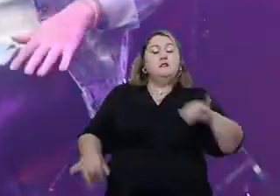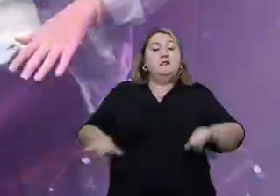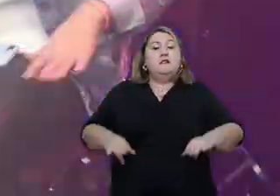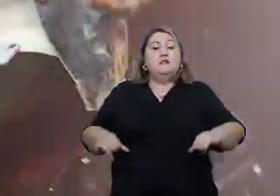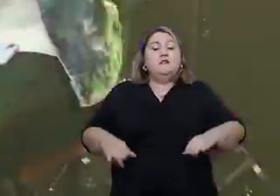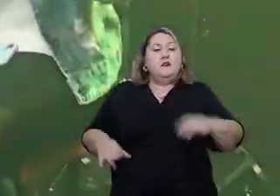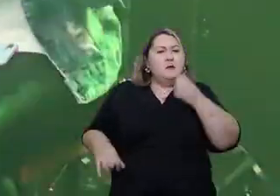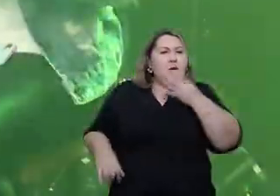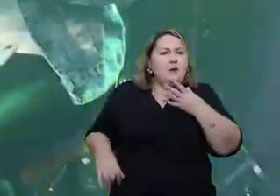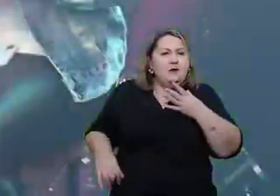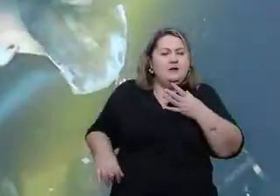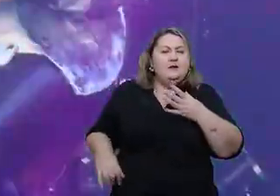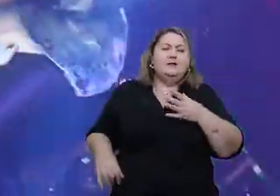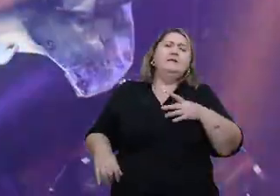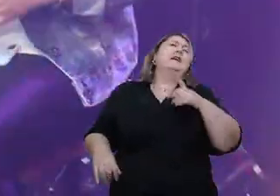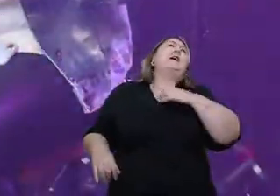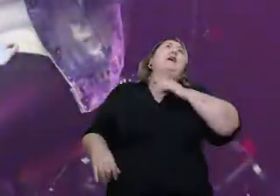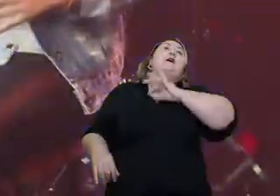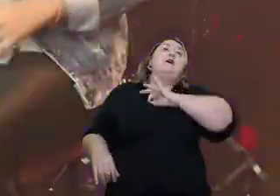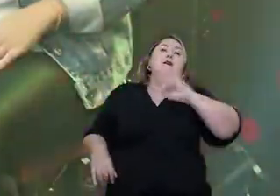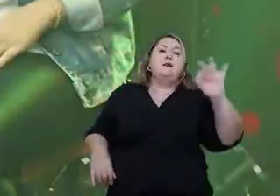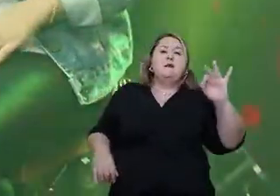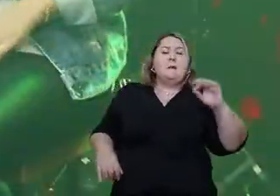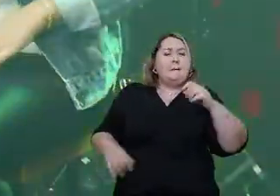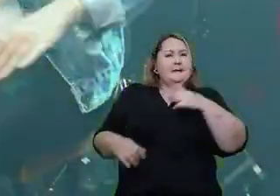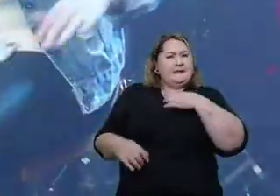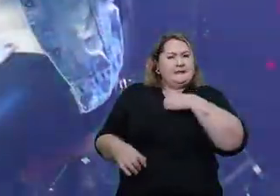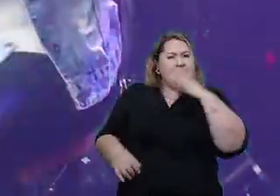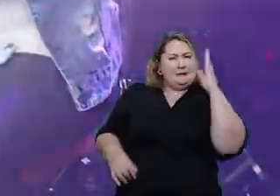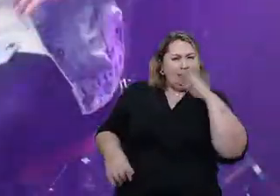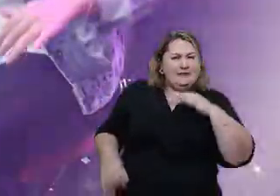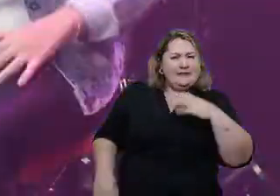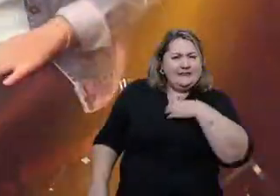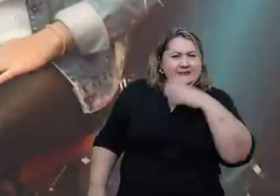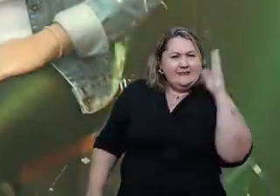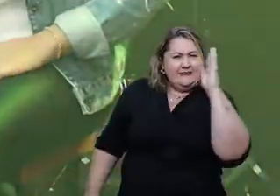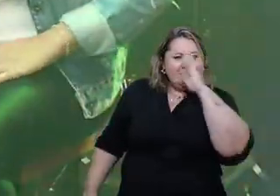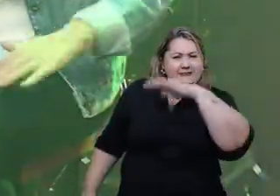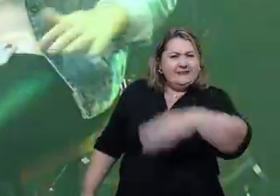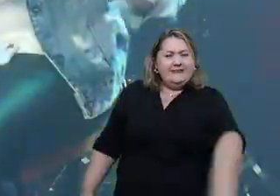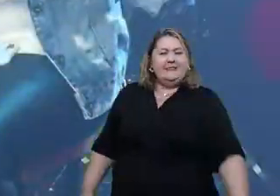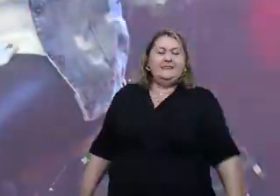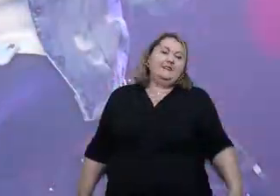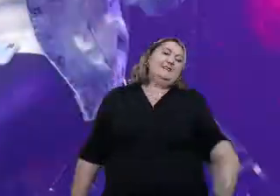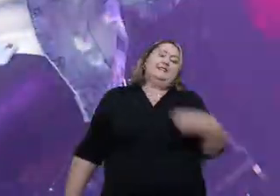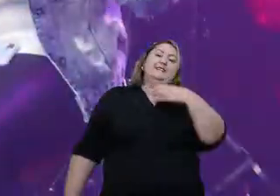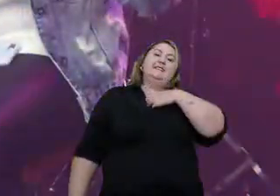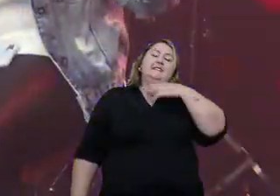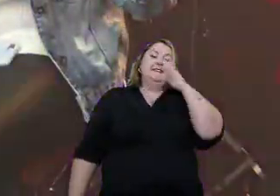sofrendo não é bom. Agora passa mal, agora passa mal.